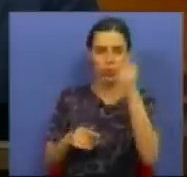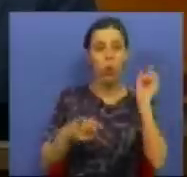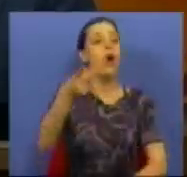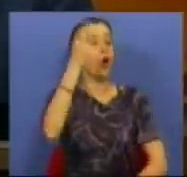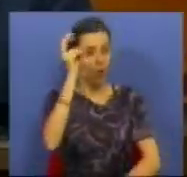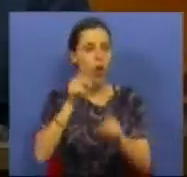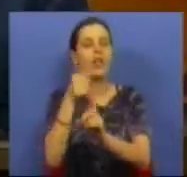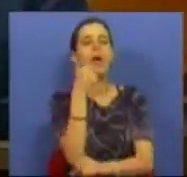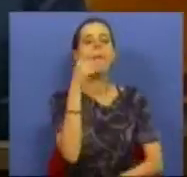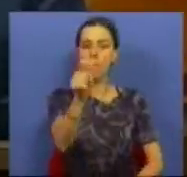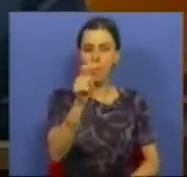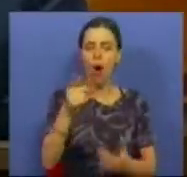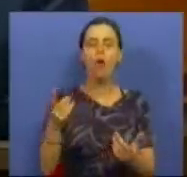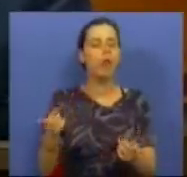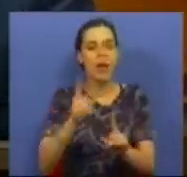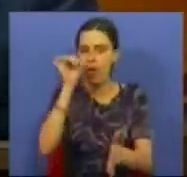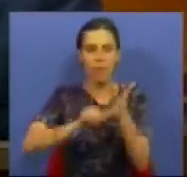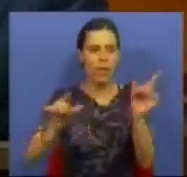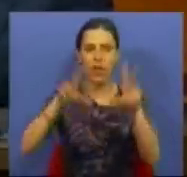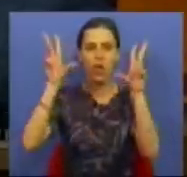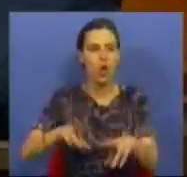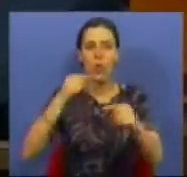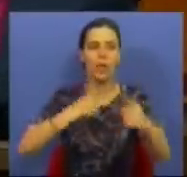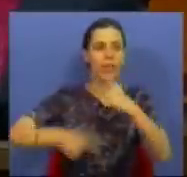É essa coragem que o Bloco de Esquerda não desistirá nunca de reclamar. Disse.